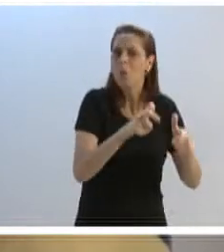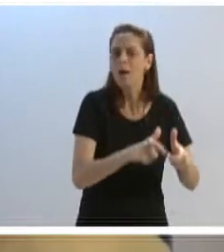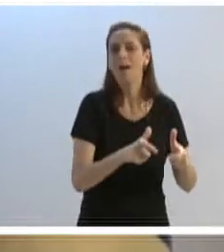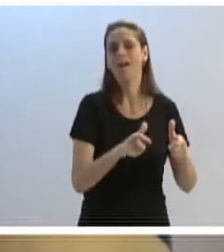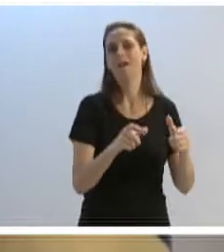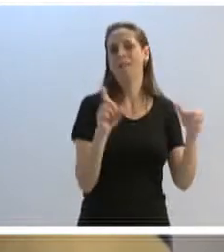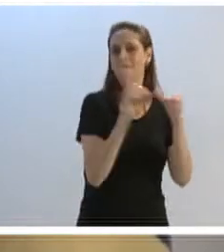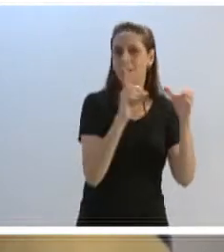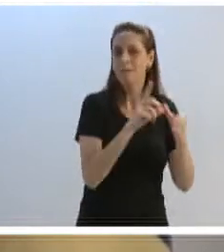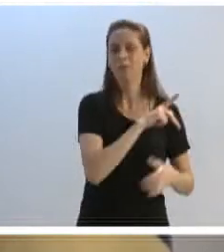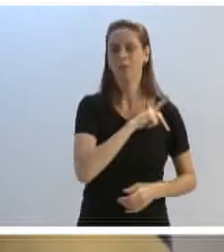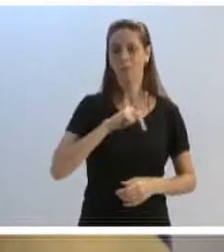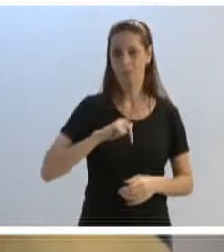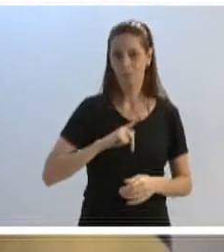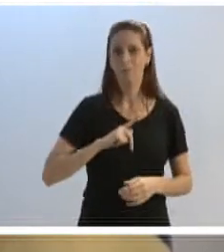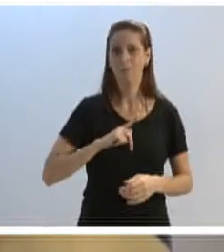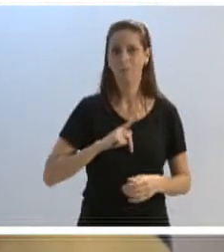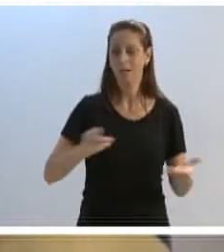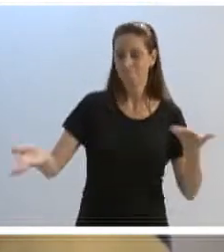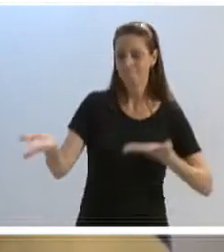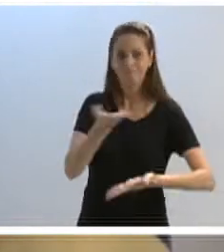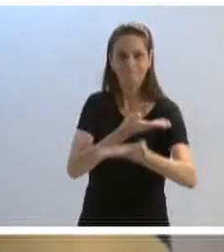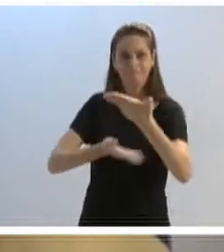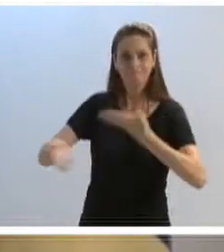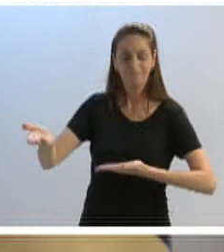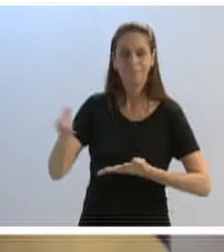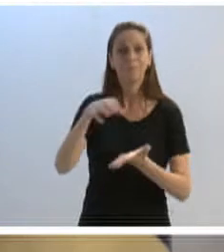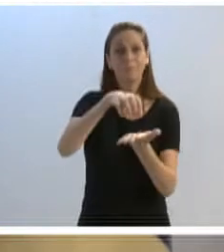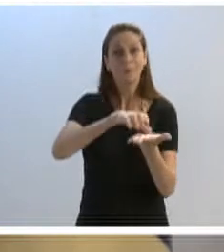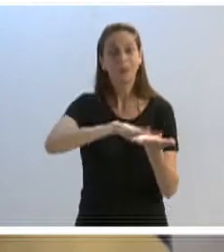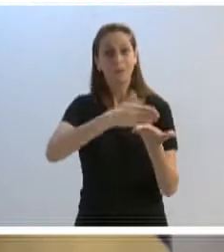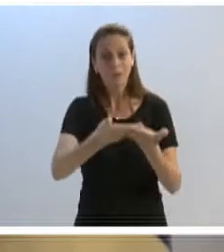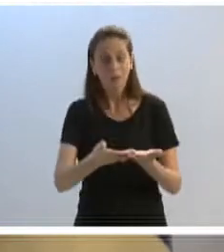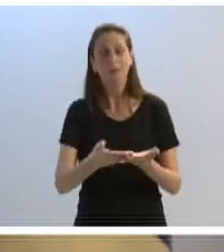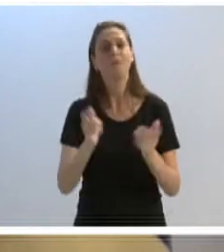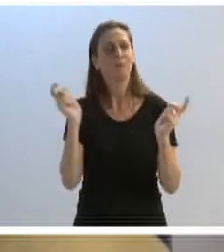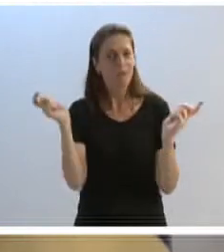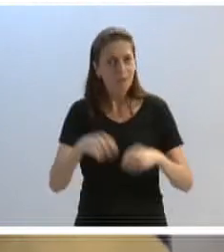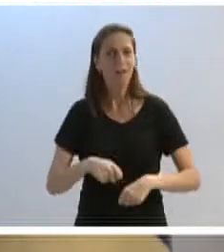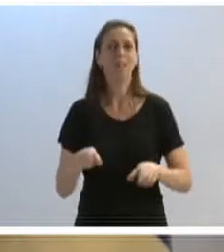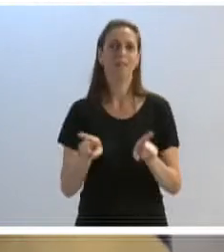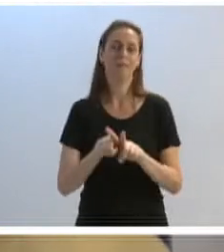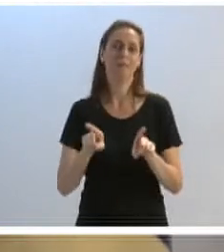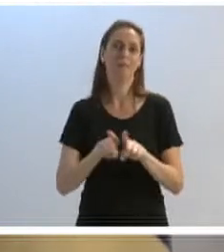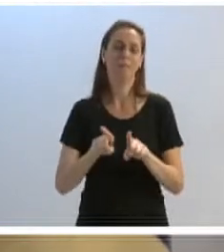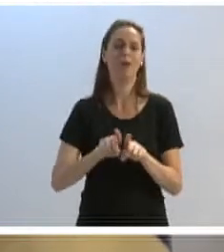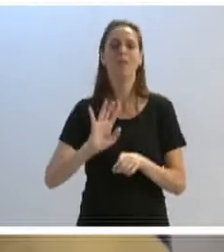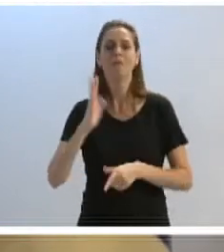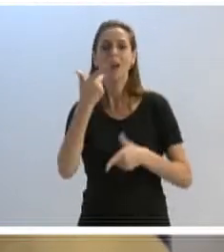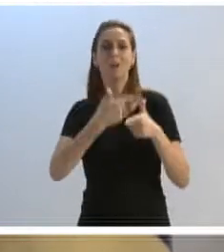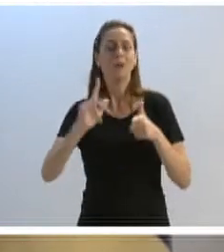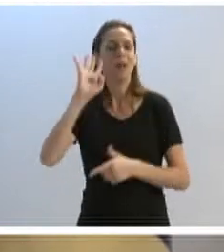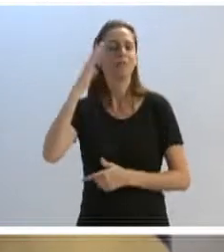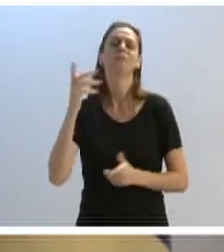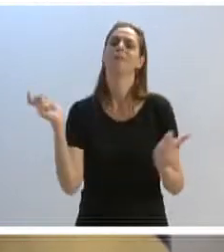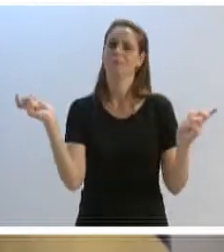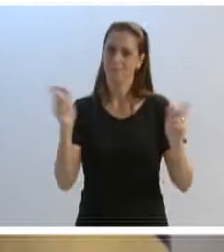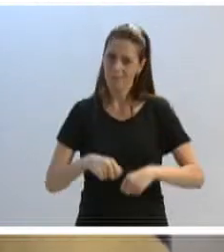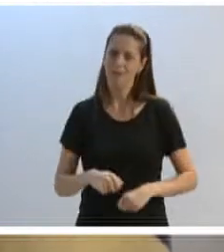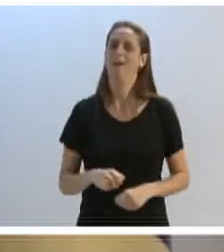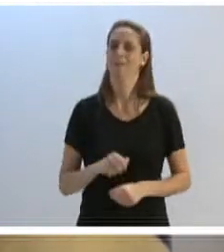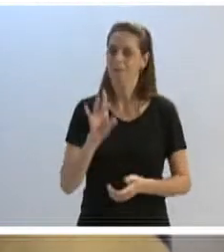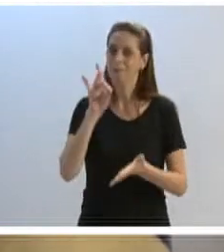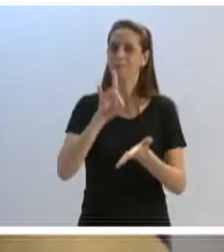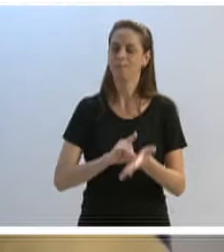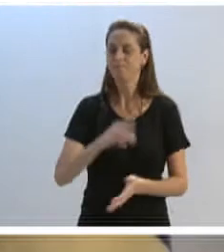Com a implantação da Central de Libras, podemos solucionar muitos problemas e,